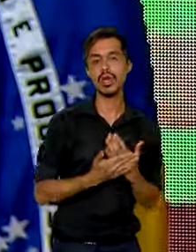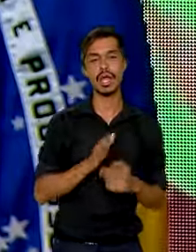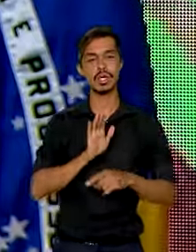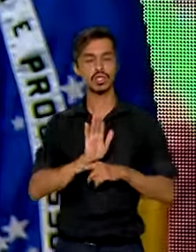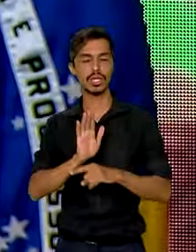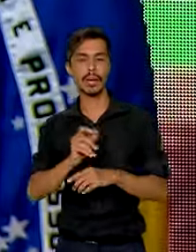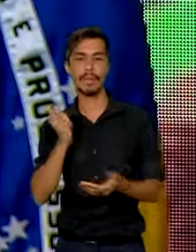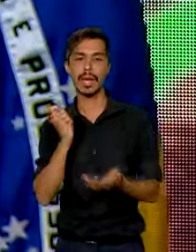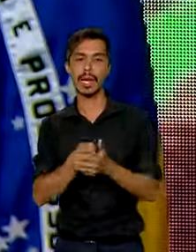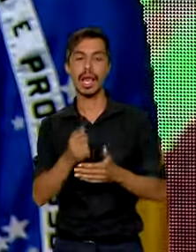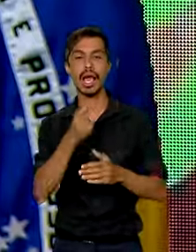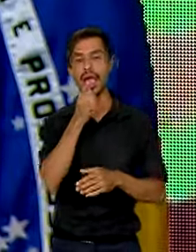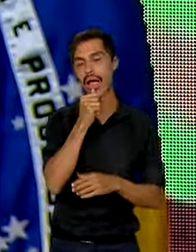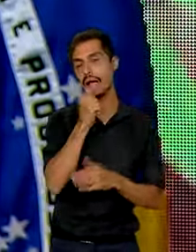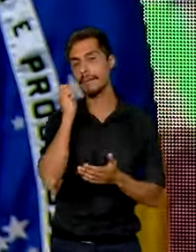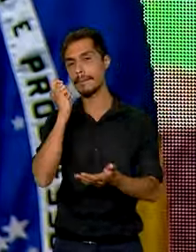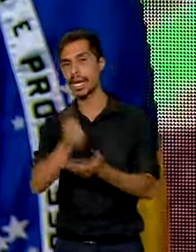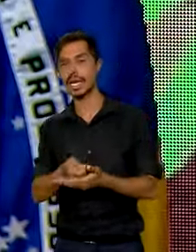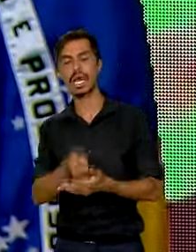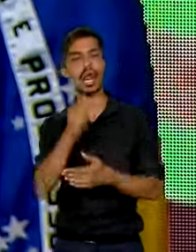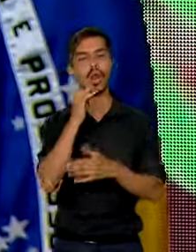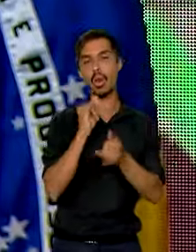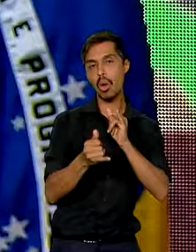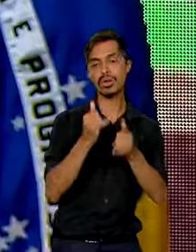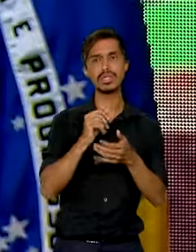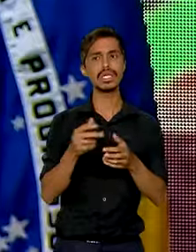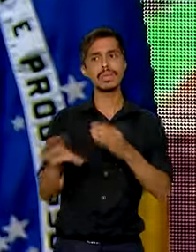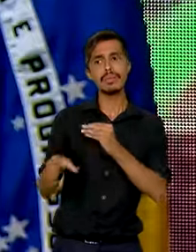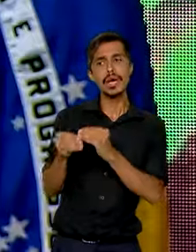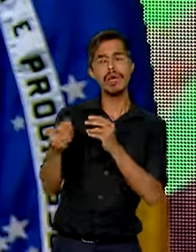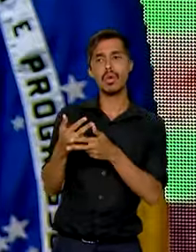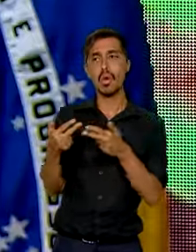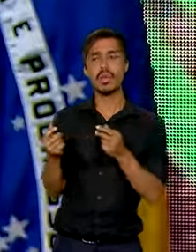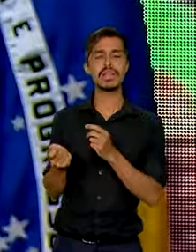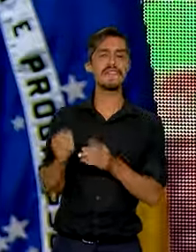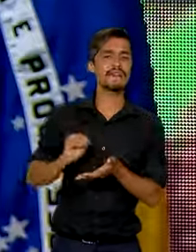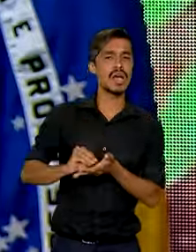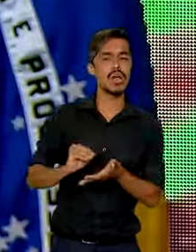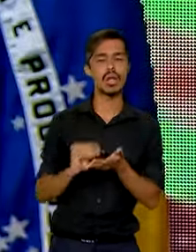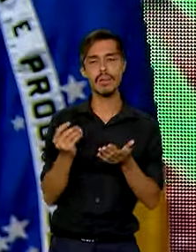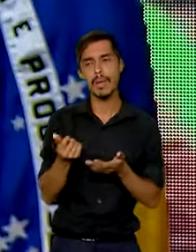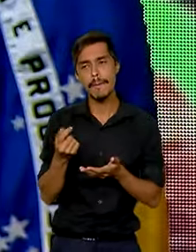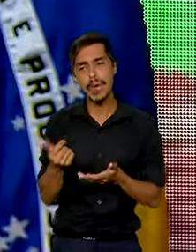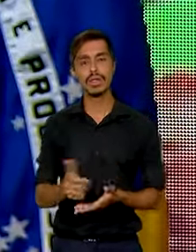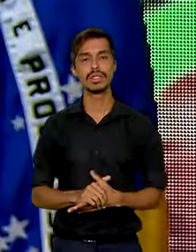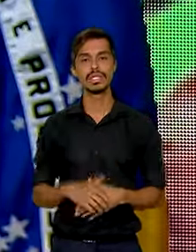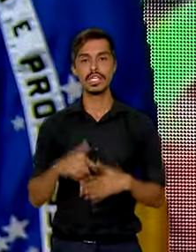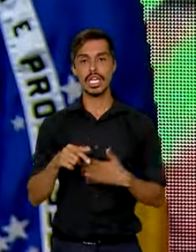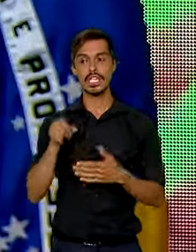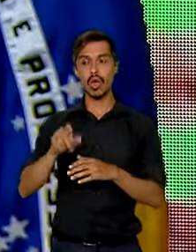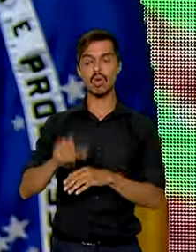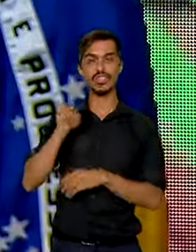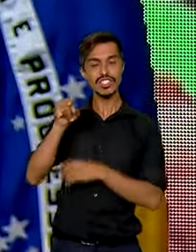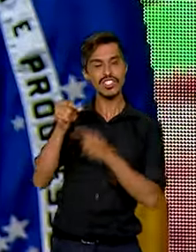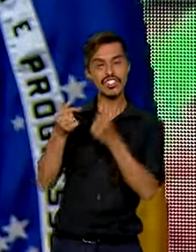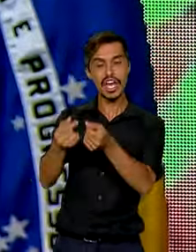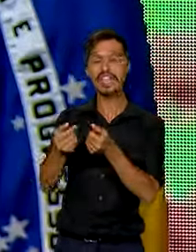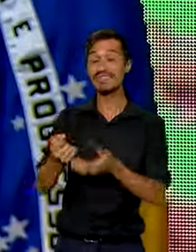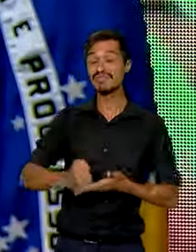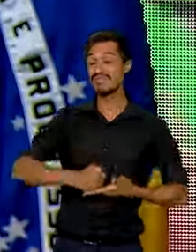água ajudar a pagar uma luz e comprar alguma coisinha que faltava Então esse momento do Bolsa Família para mim foi muito